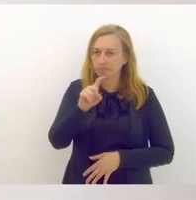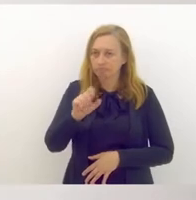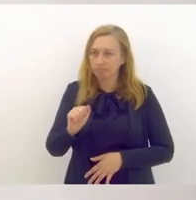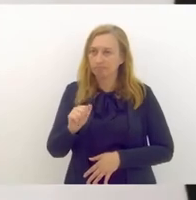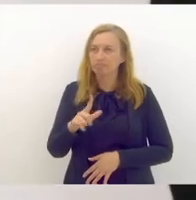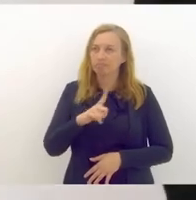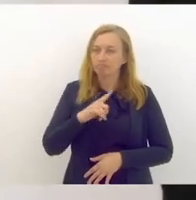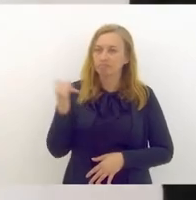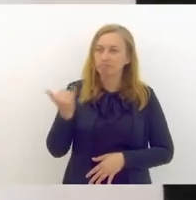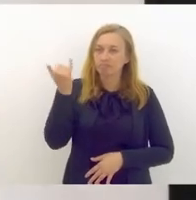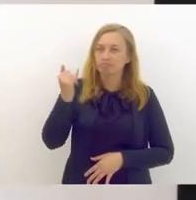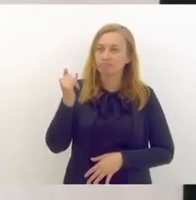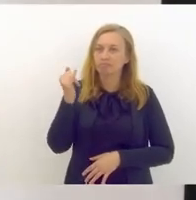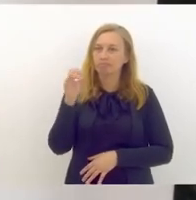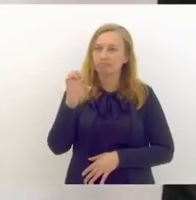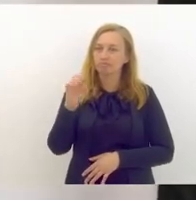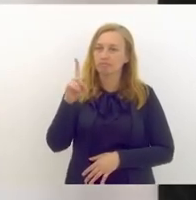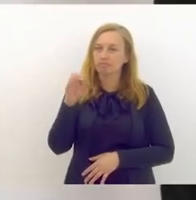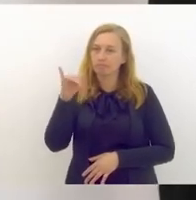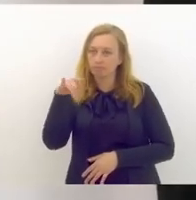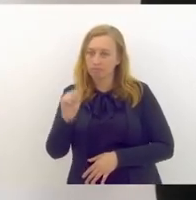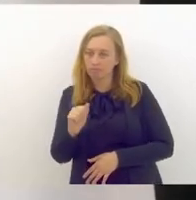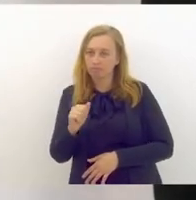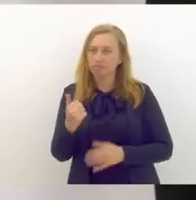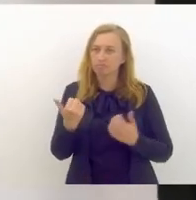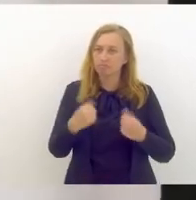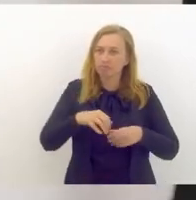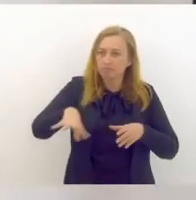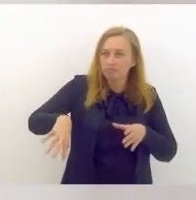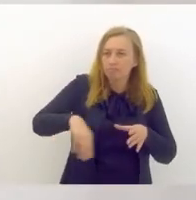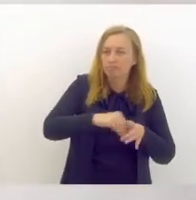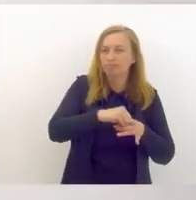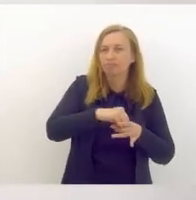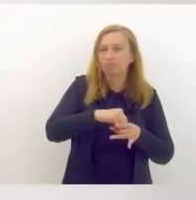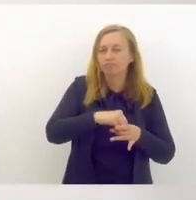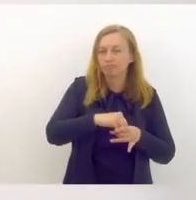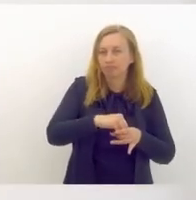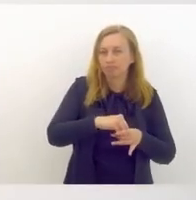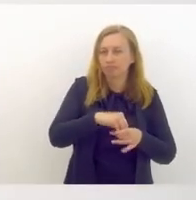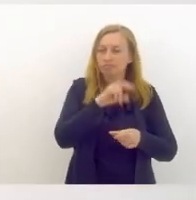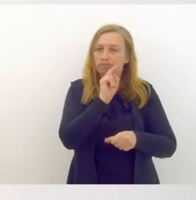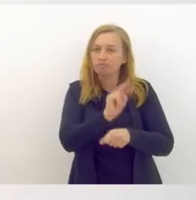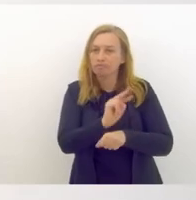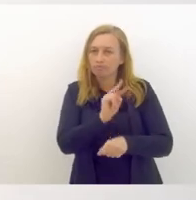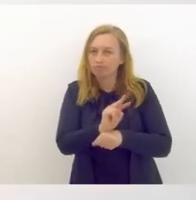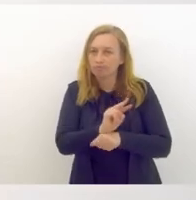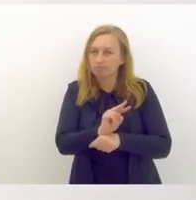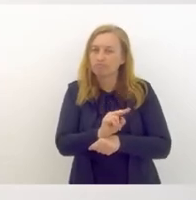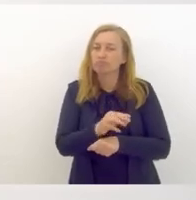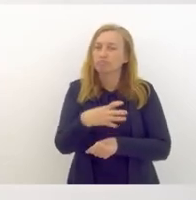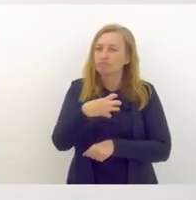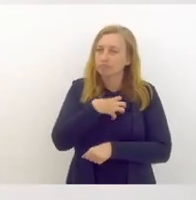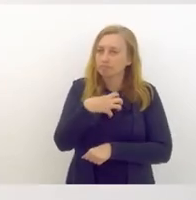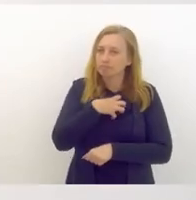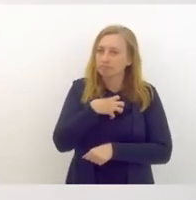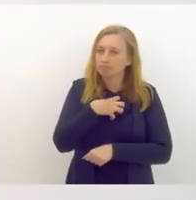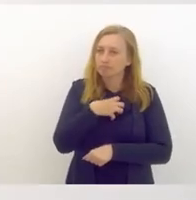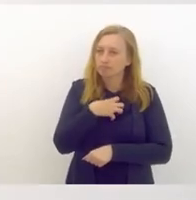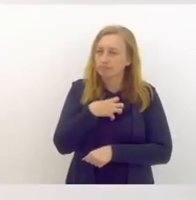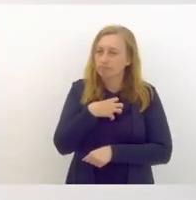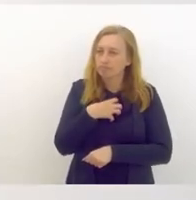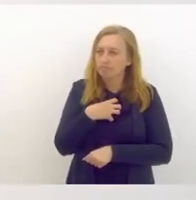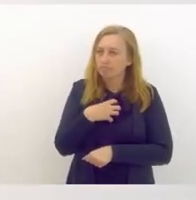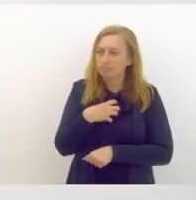importância ecológica, ela deveria ser agregada à faixa marginal de proteção. E, nesse sentido, cansei de